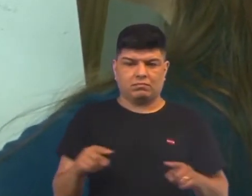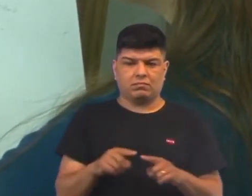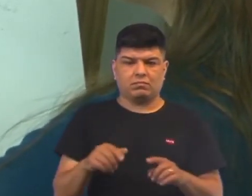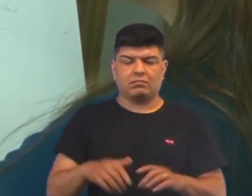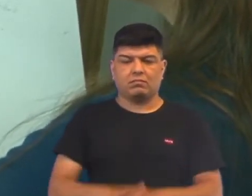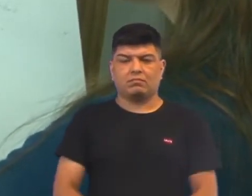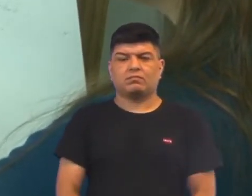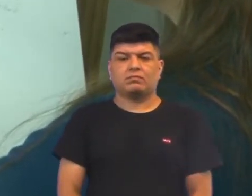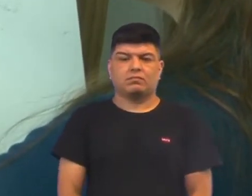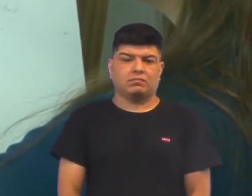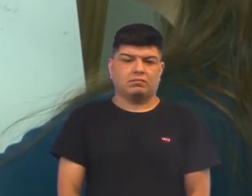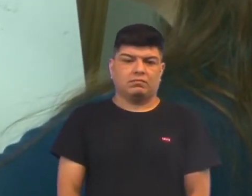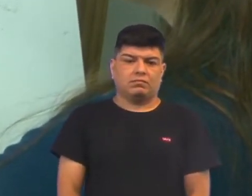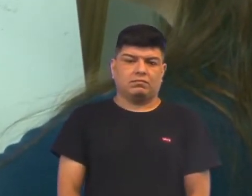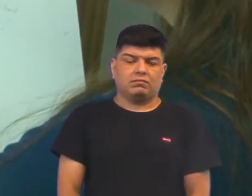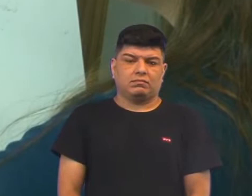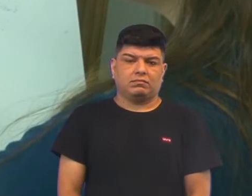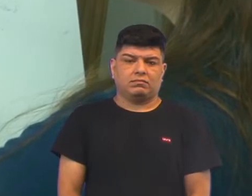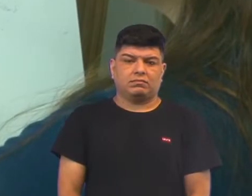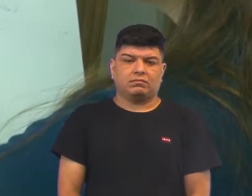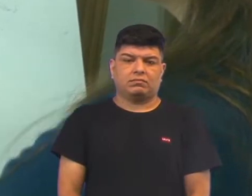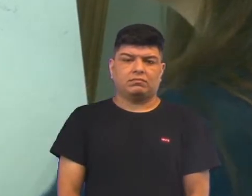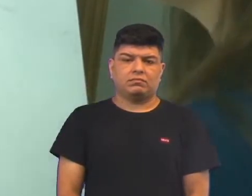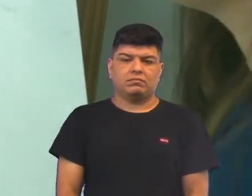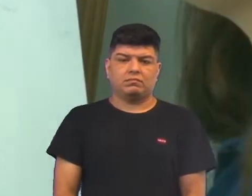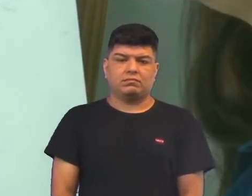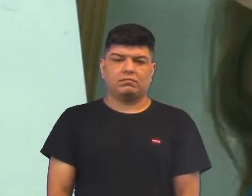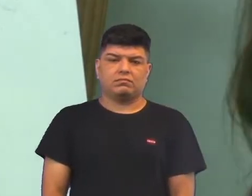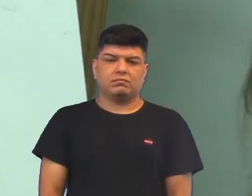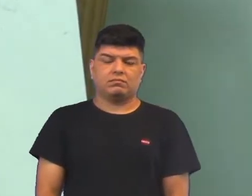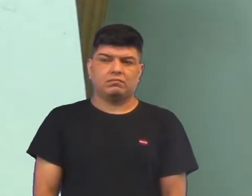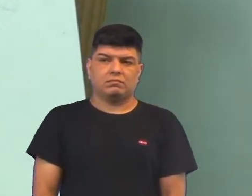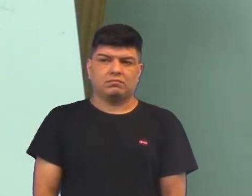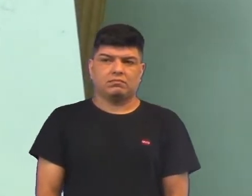conforme a gente estudou, o nome de cada um.